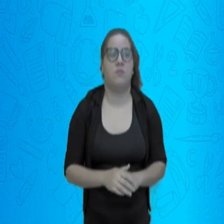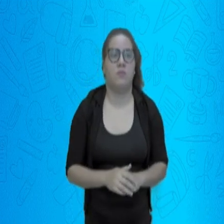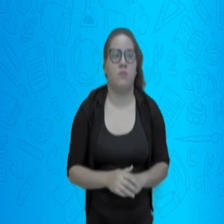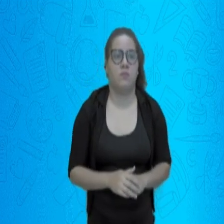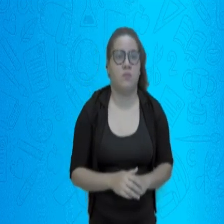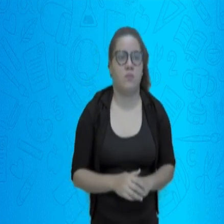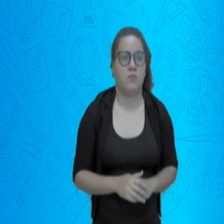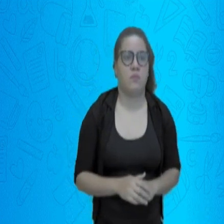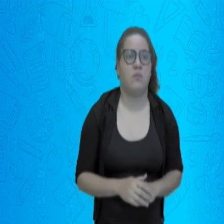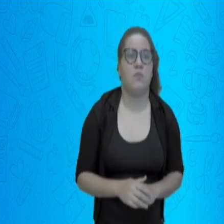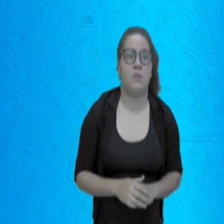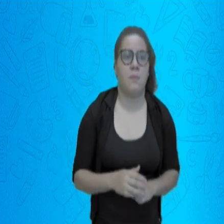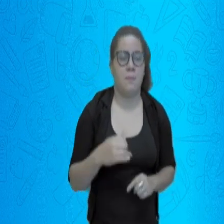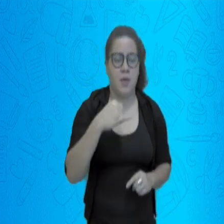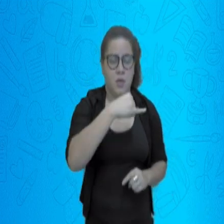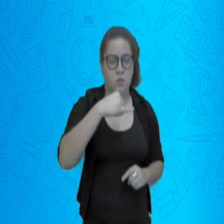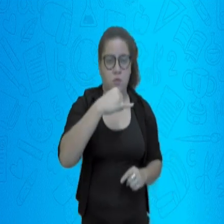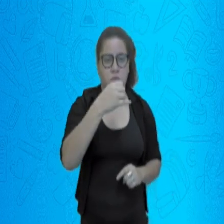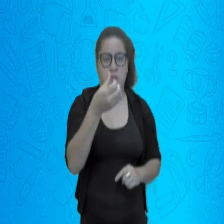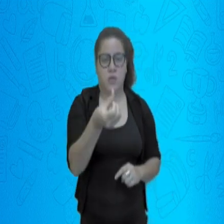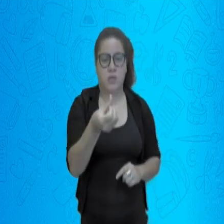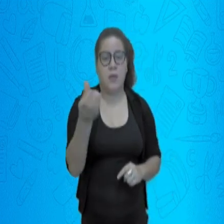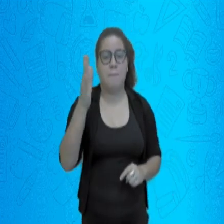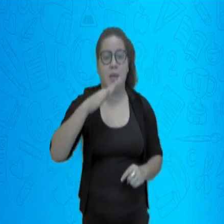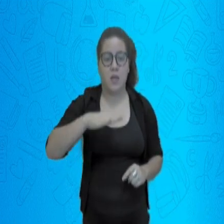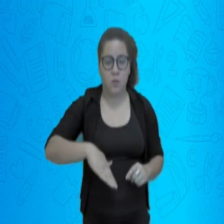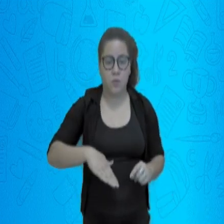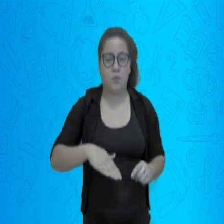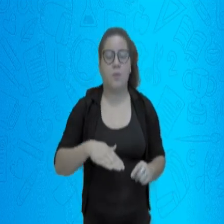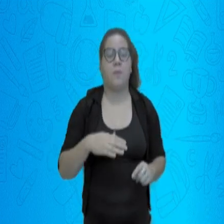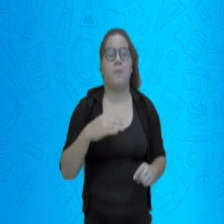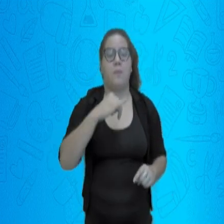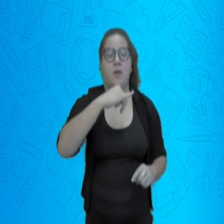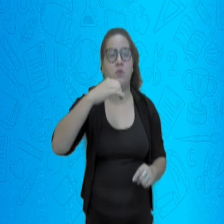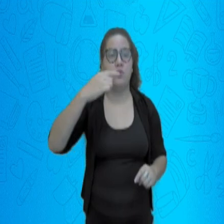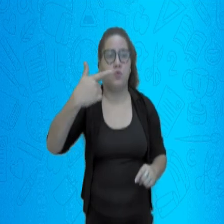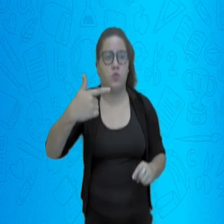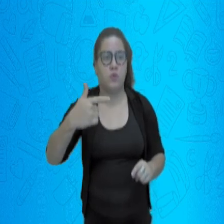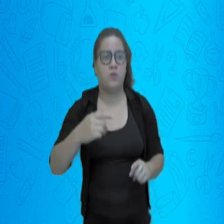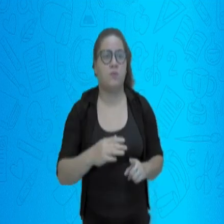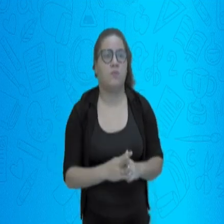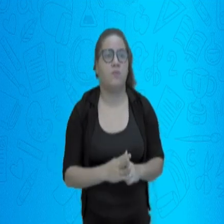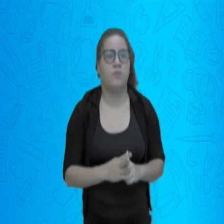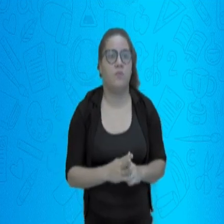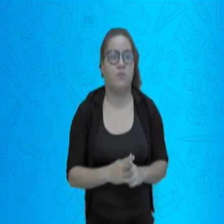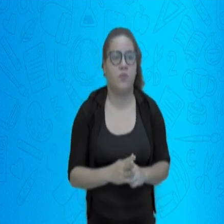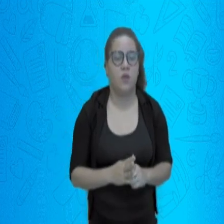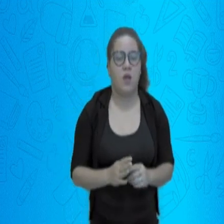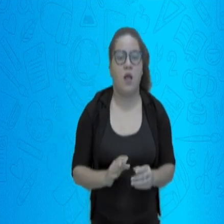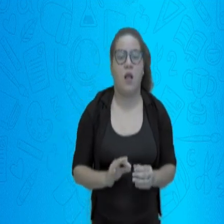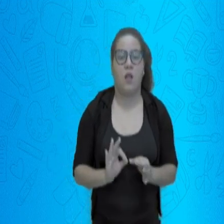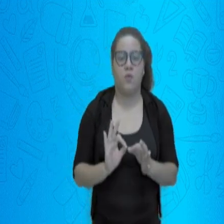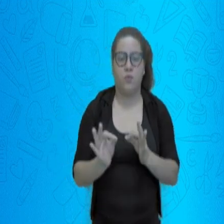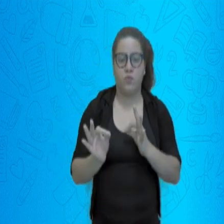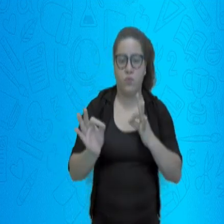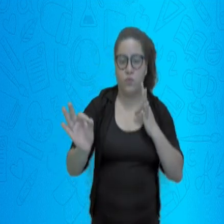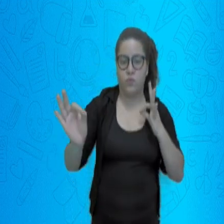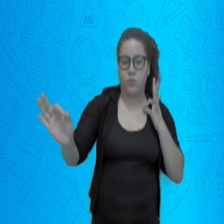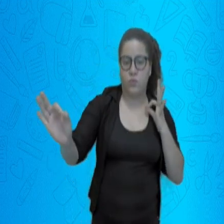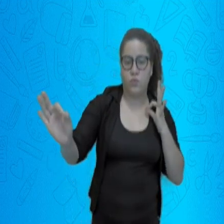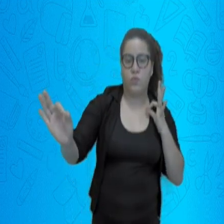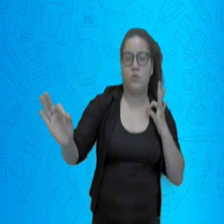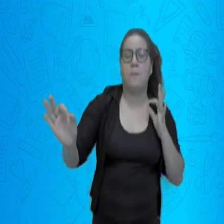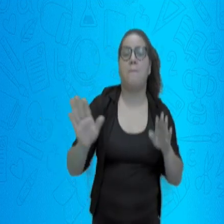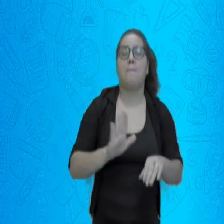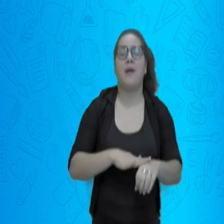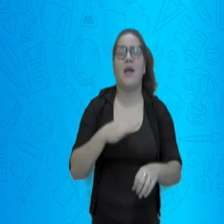menor que menos 2, porque olha, aqui olha, quem está mais distante do zero? Olha o zero aqui, ó. Quem